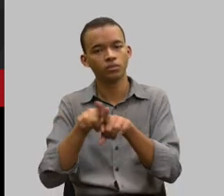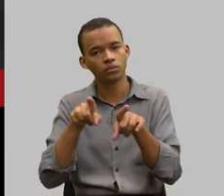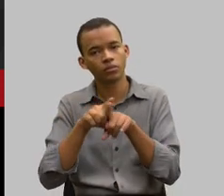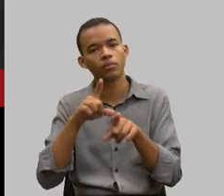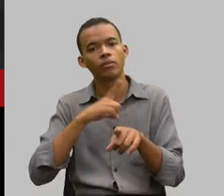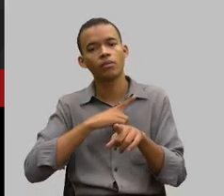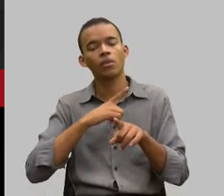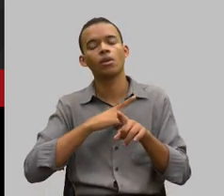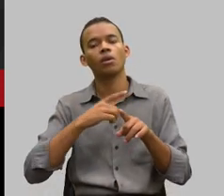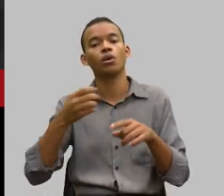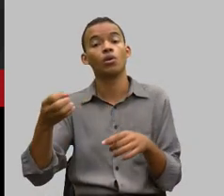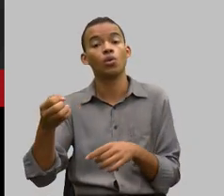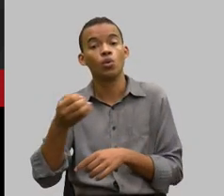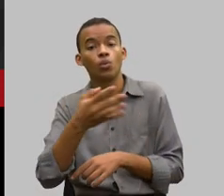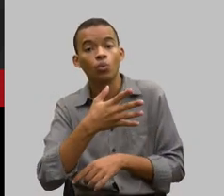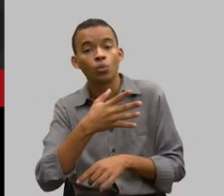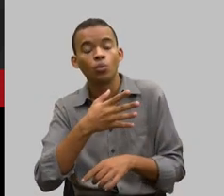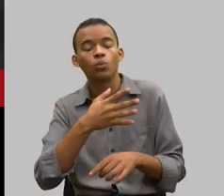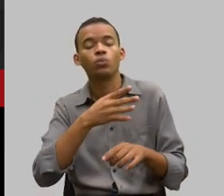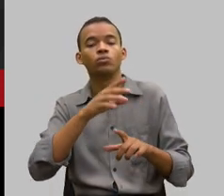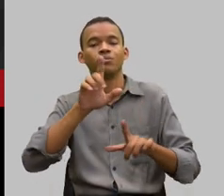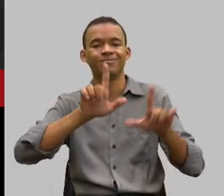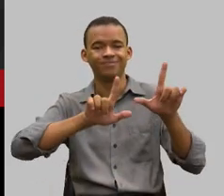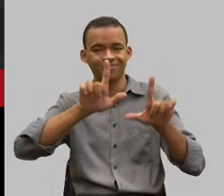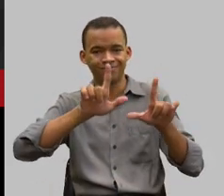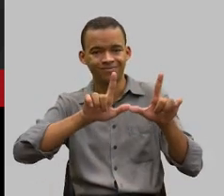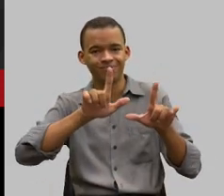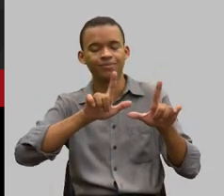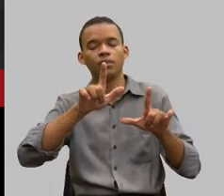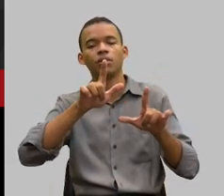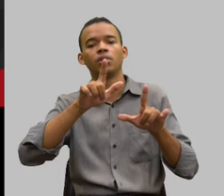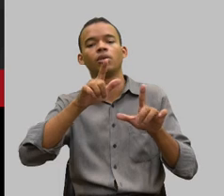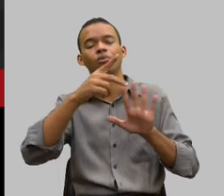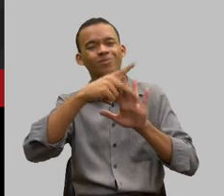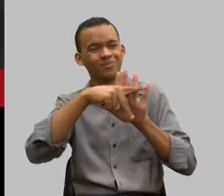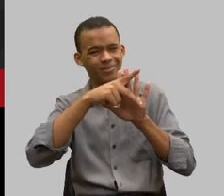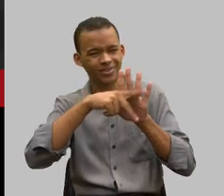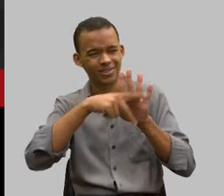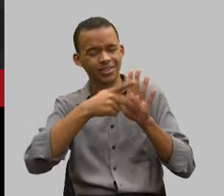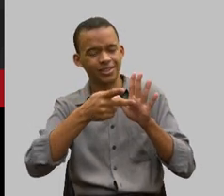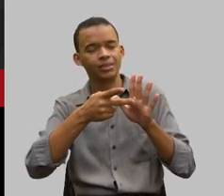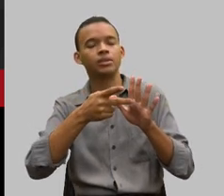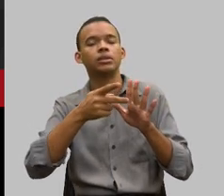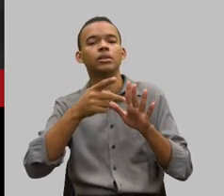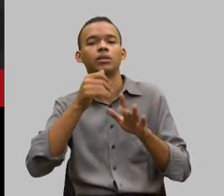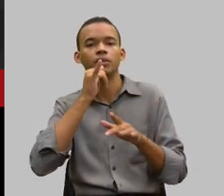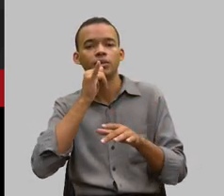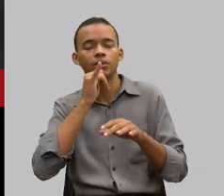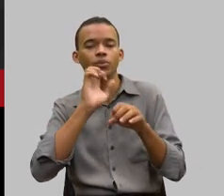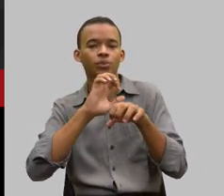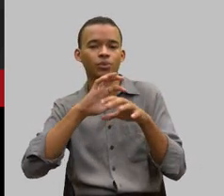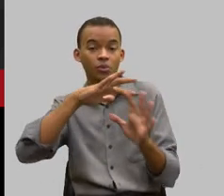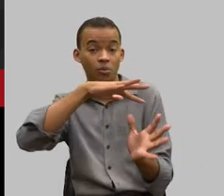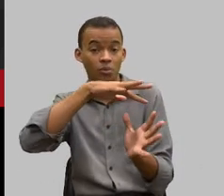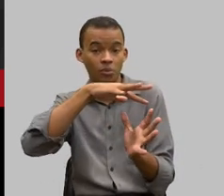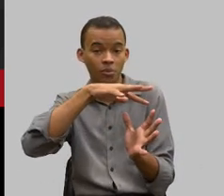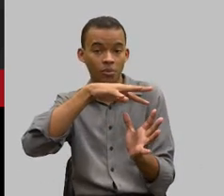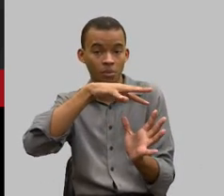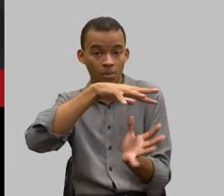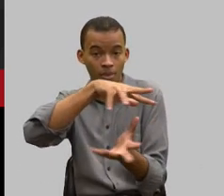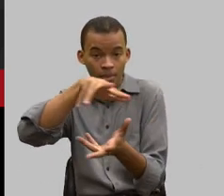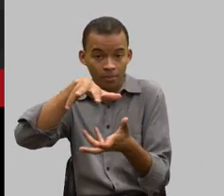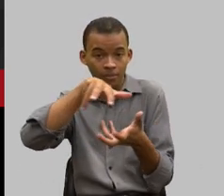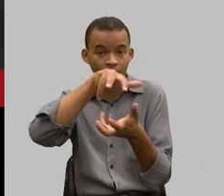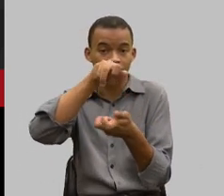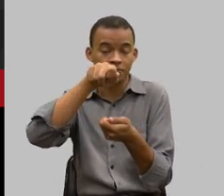já existentes a gente reinaugurou alguns como planeta Minas inaugurou mais Gerais que a todo sábado de meiodia a uma que ele